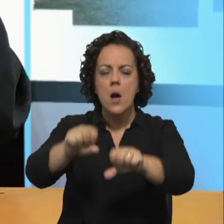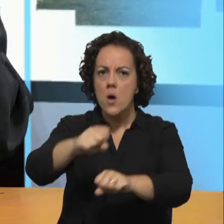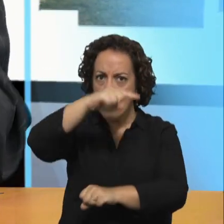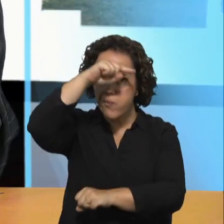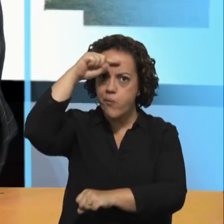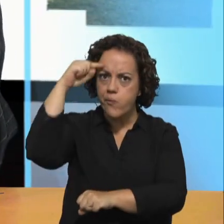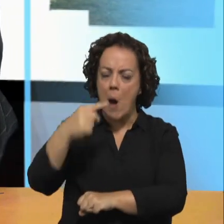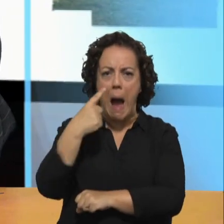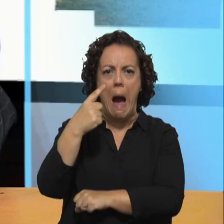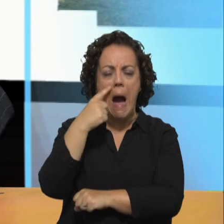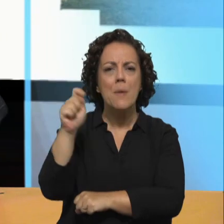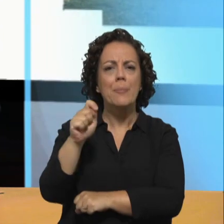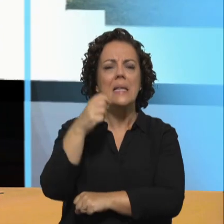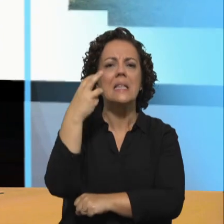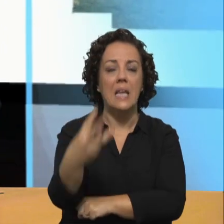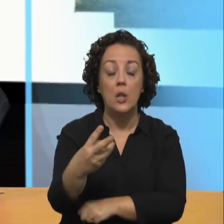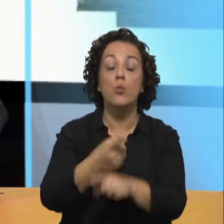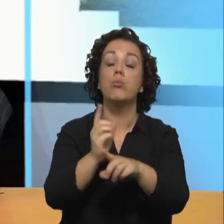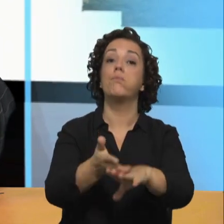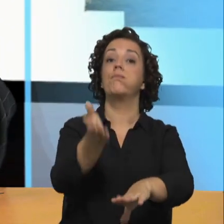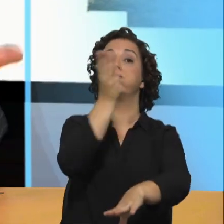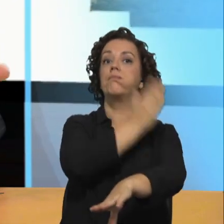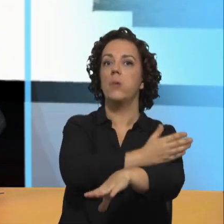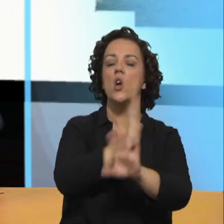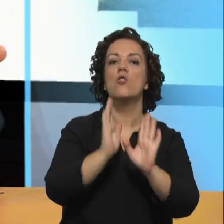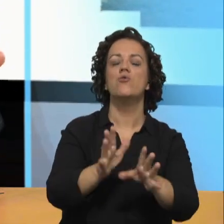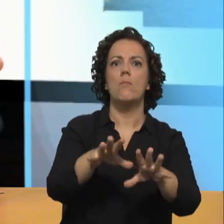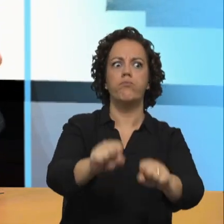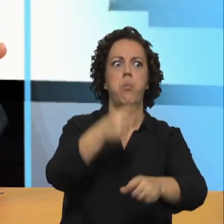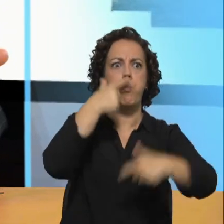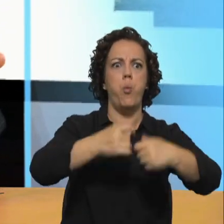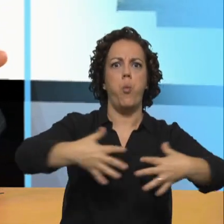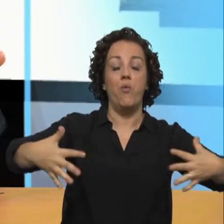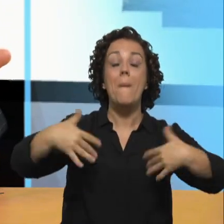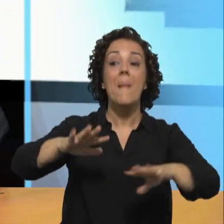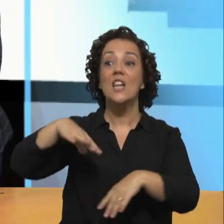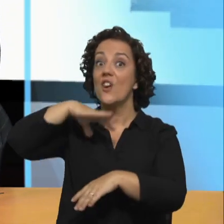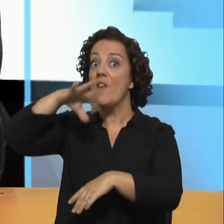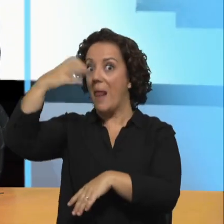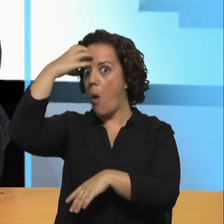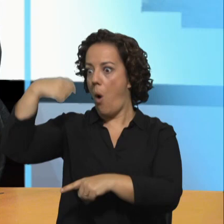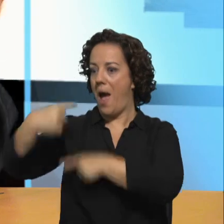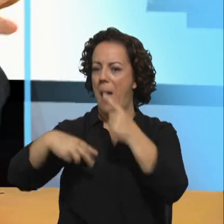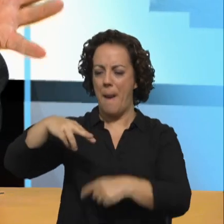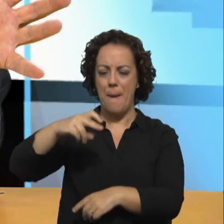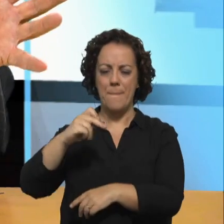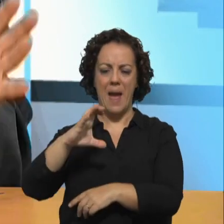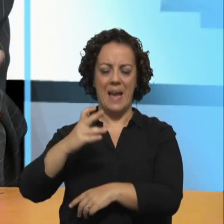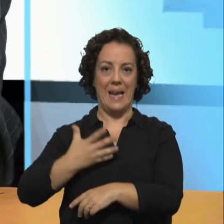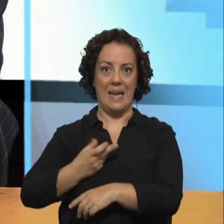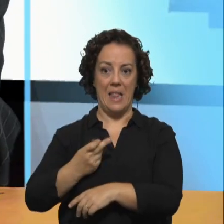Os reis, chamados Macabeus, descendentes da família Macabeus, procuraram encurralar ali para